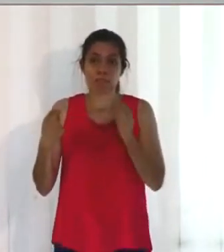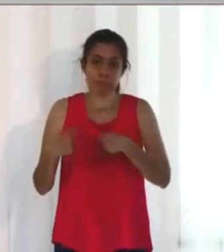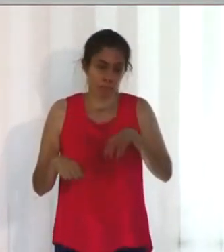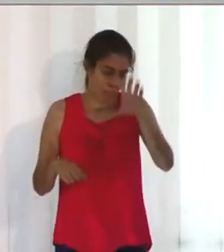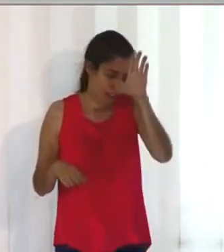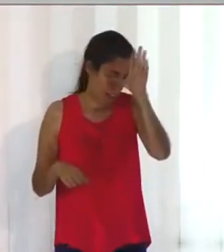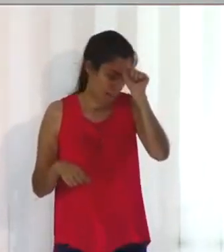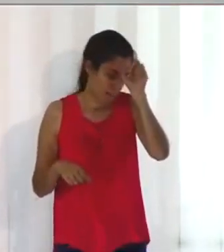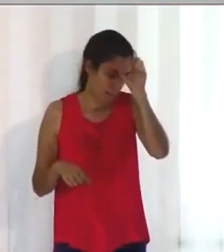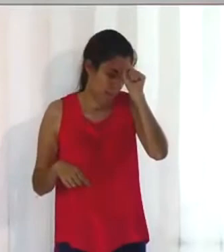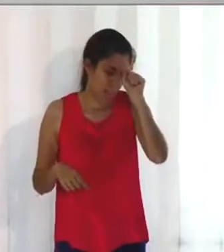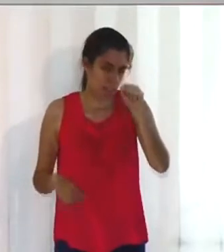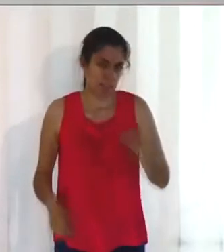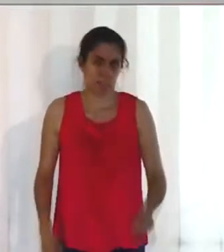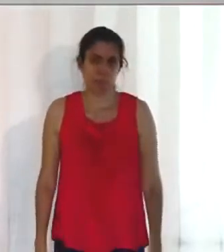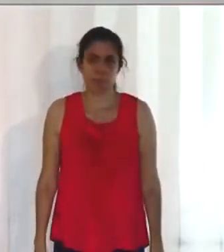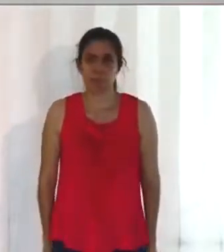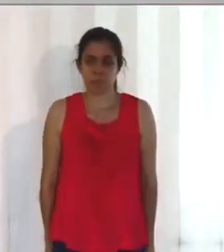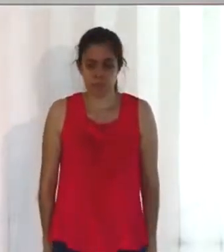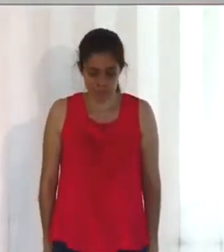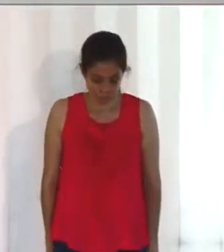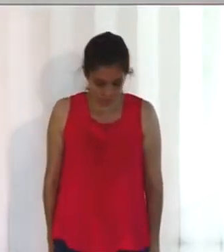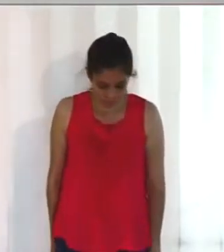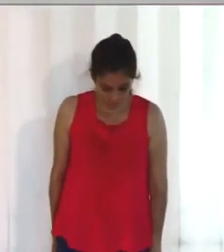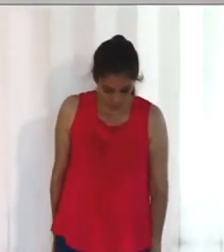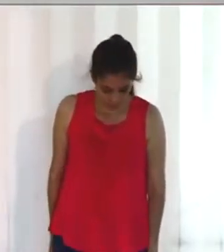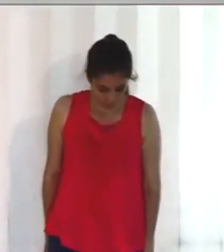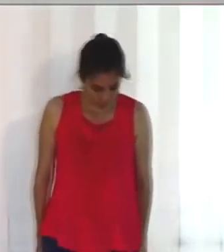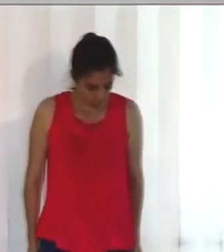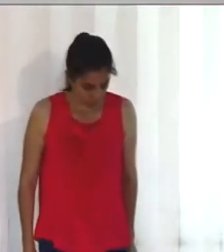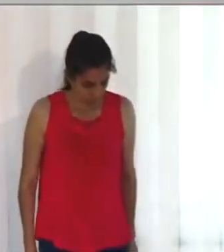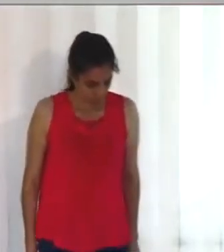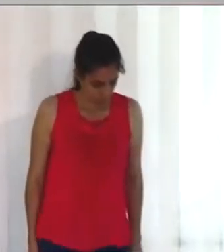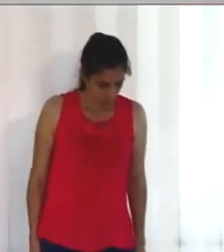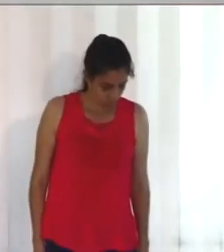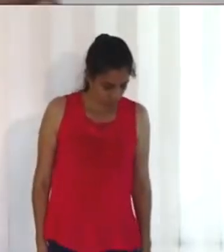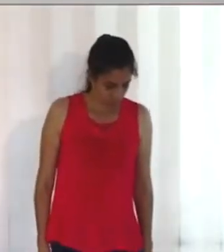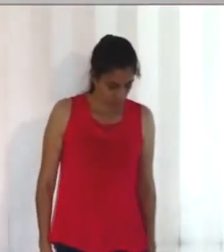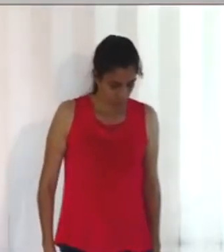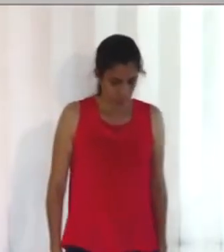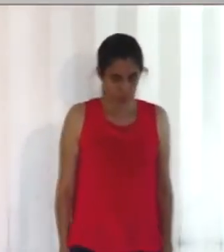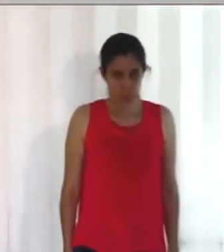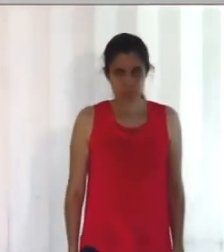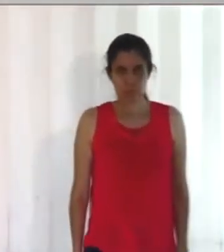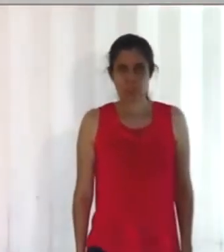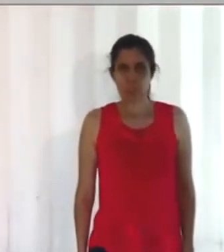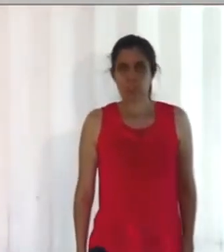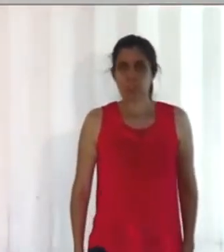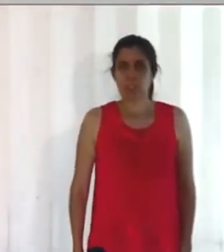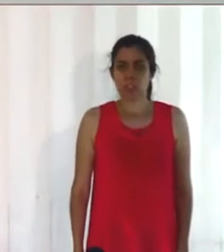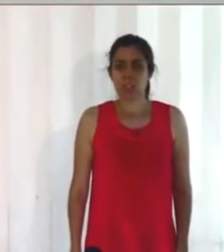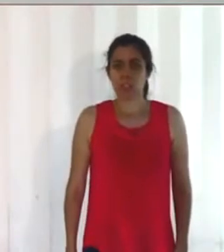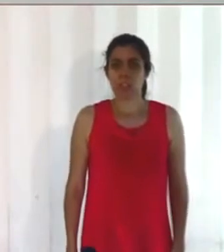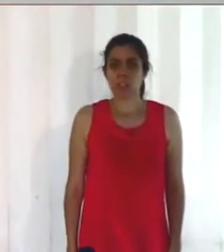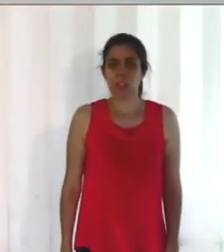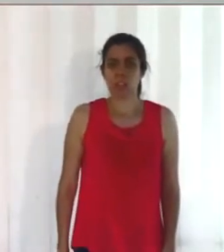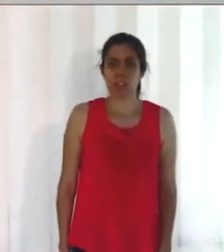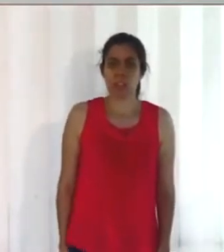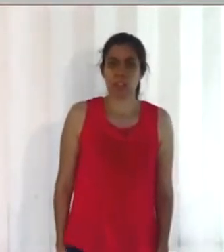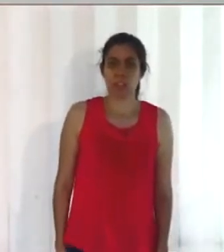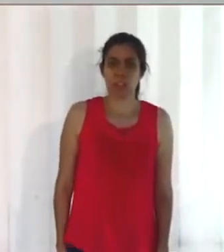isso. Deixa eu falar uma coisa importante, que não é muito conhecimento nosso aqui no Ocidente, mas é possível, dizem